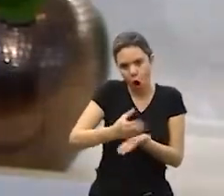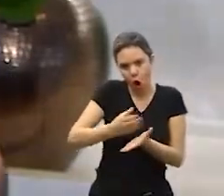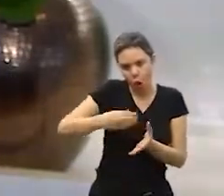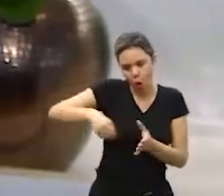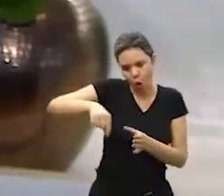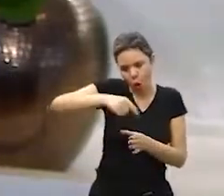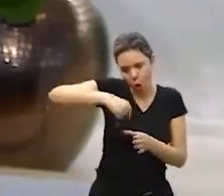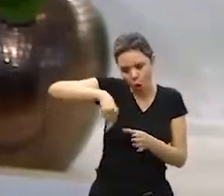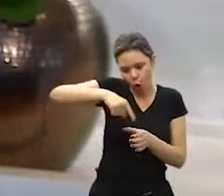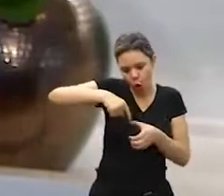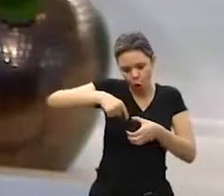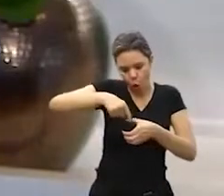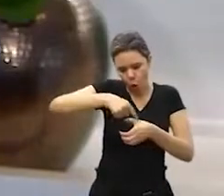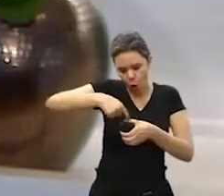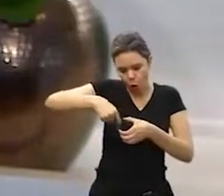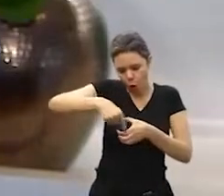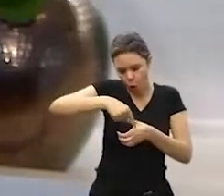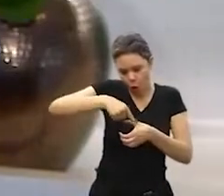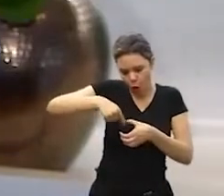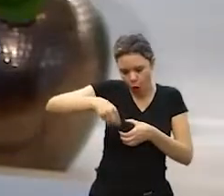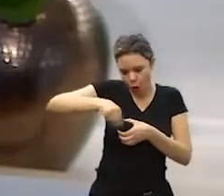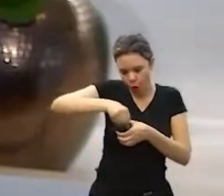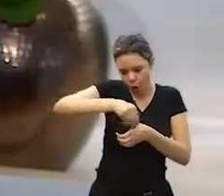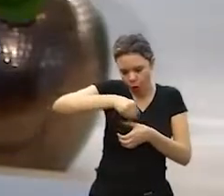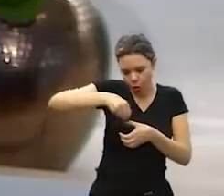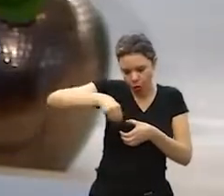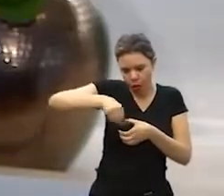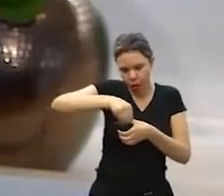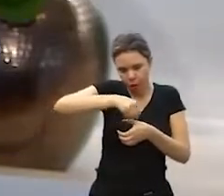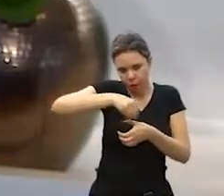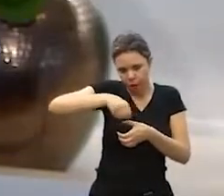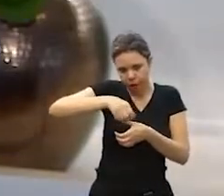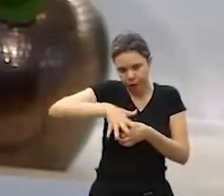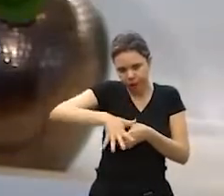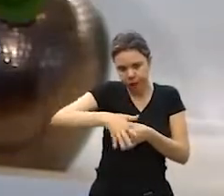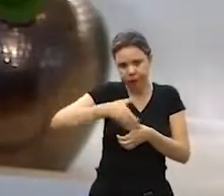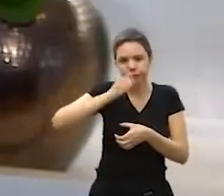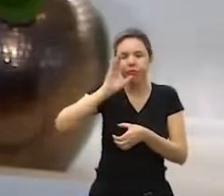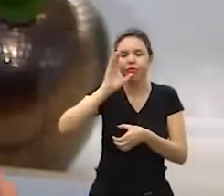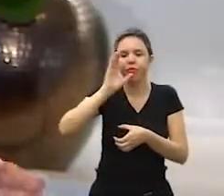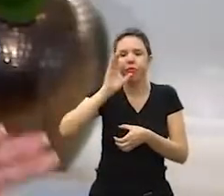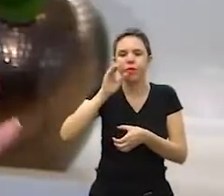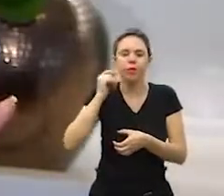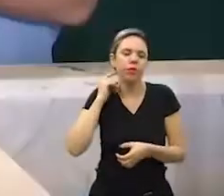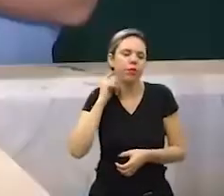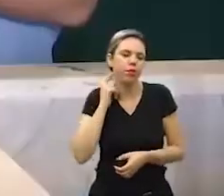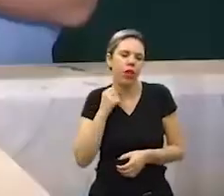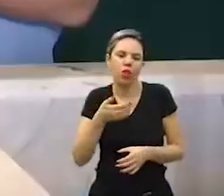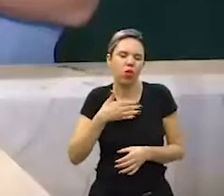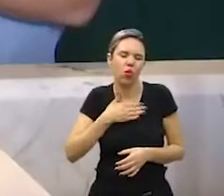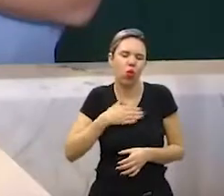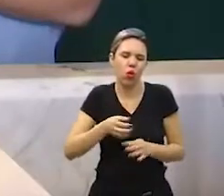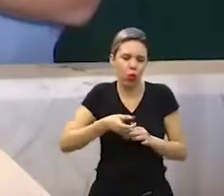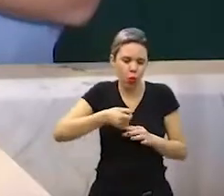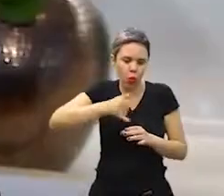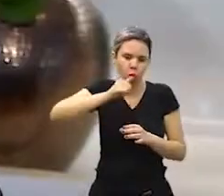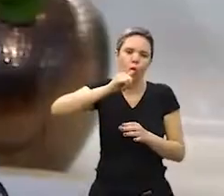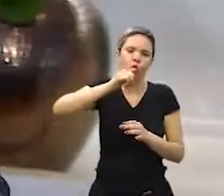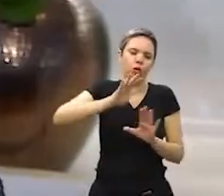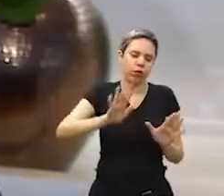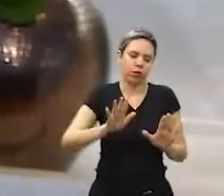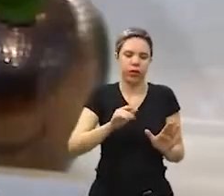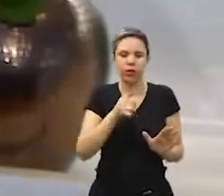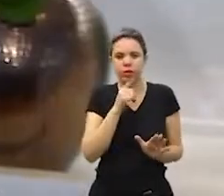você pode passar na borda, que solta os óleos essenciais de qualquer erva. E a hora que você vai tomar, eu sou meio contra canudinho. A hora que você